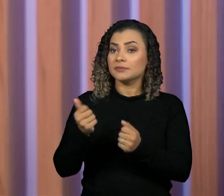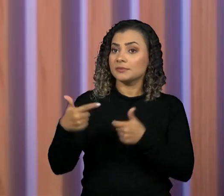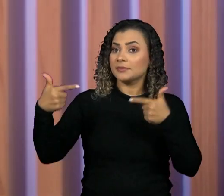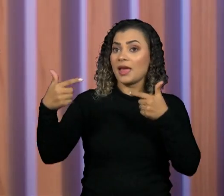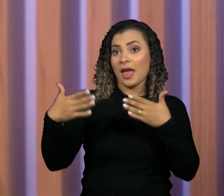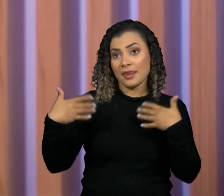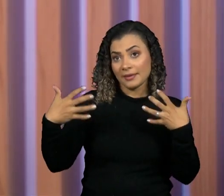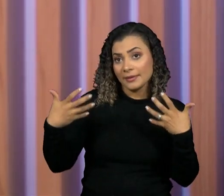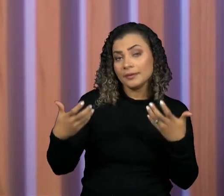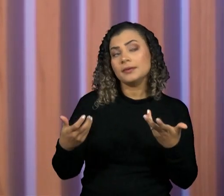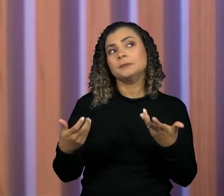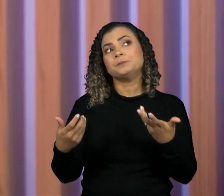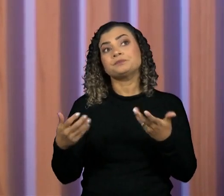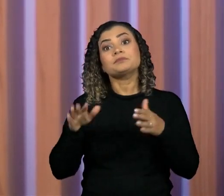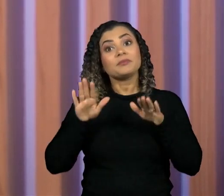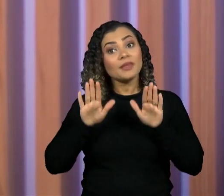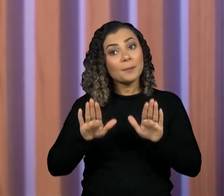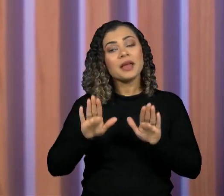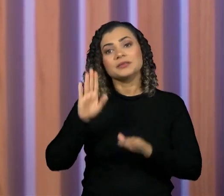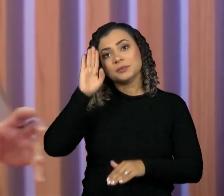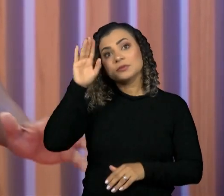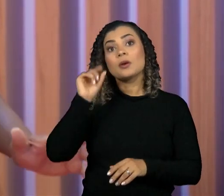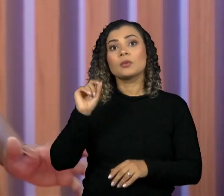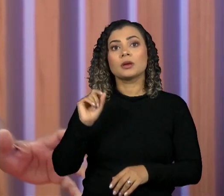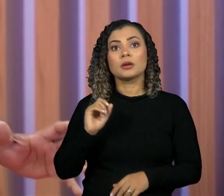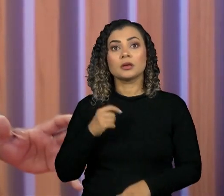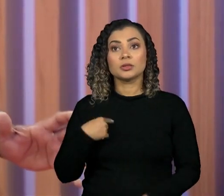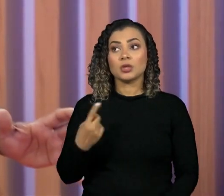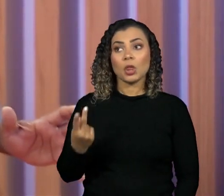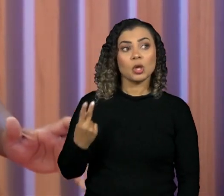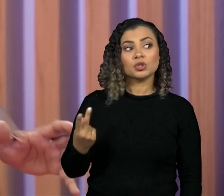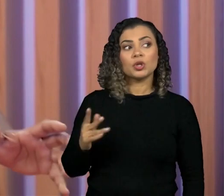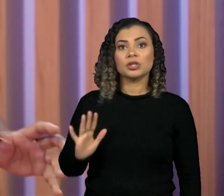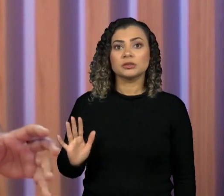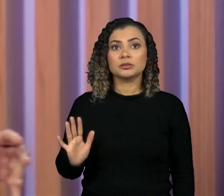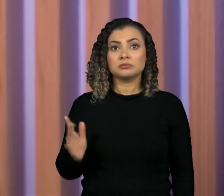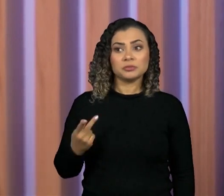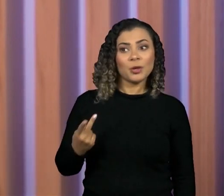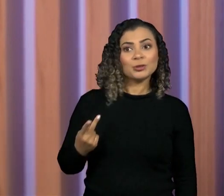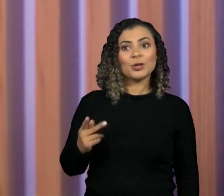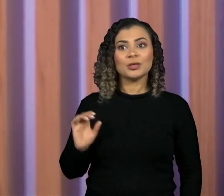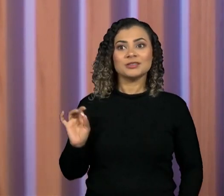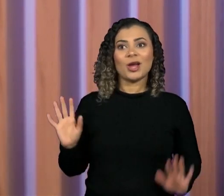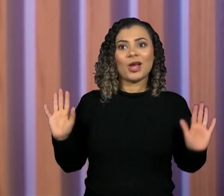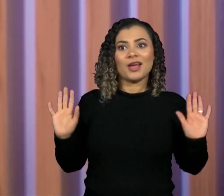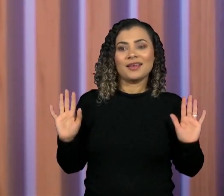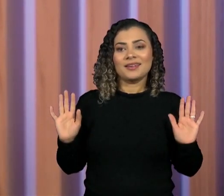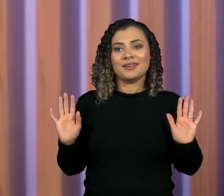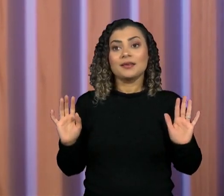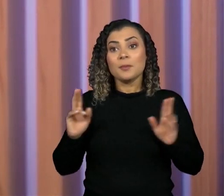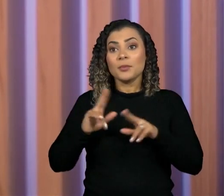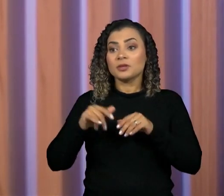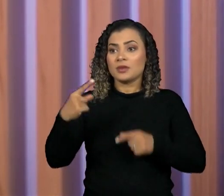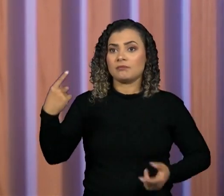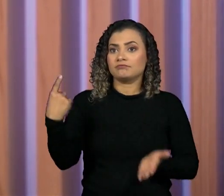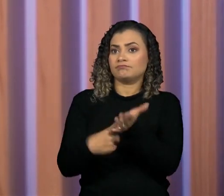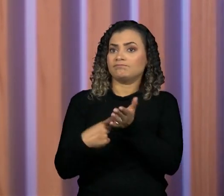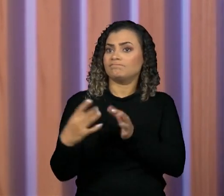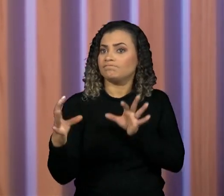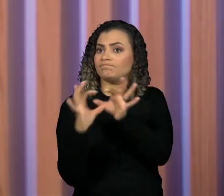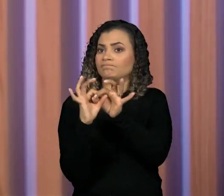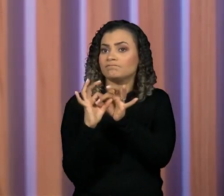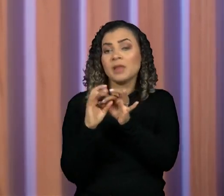alegria, mas muitas vezes, assim, só estamos nós aqui, né? Então, de aliança para